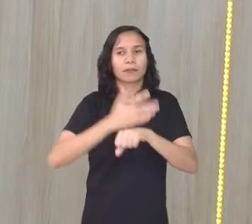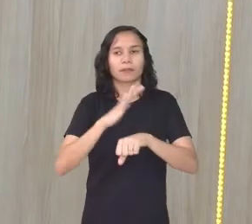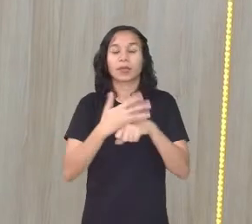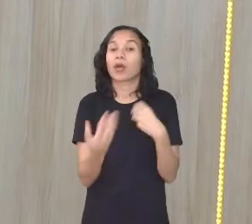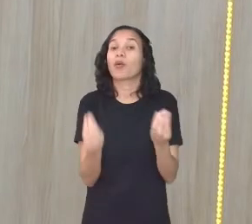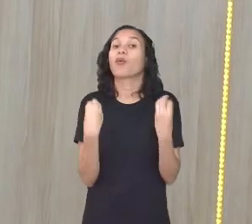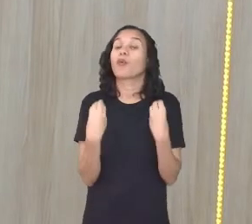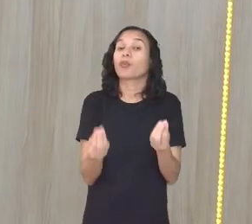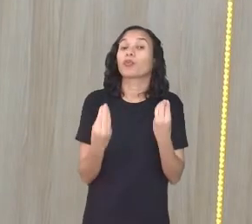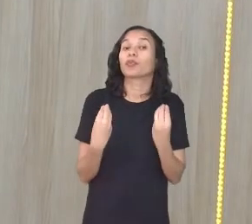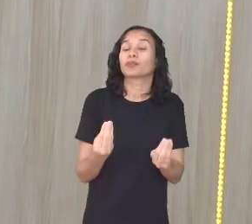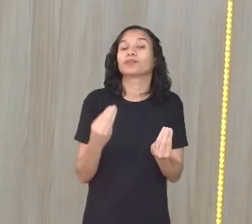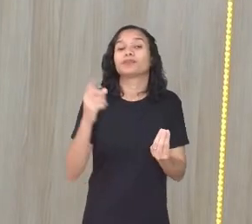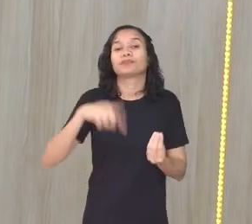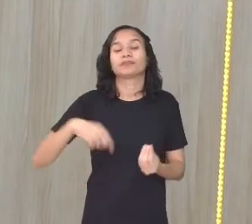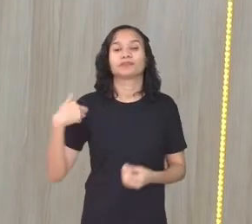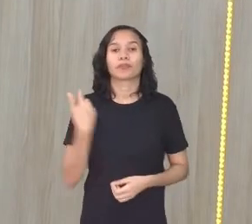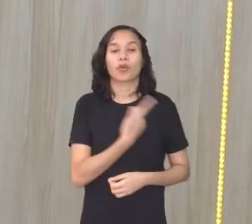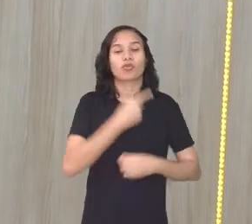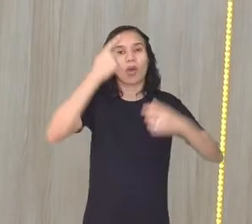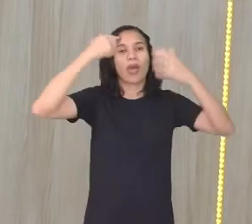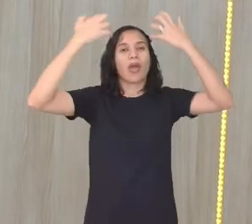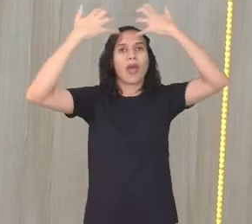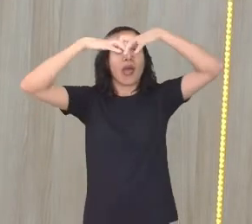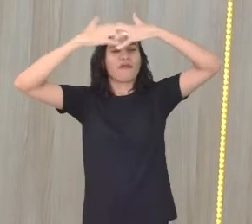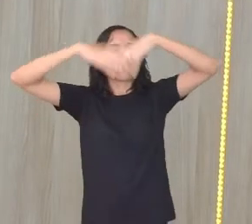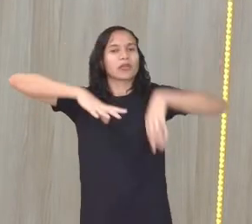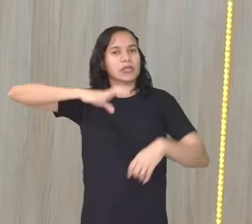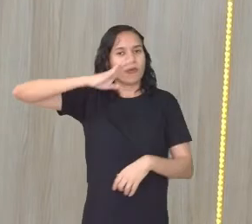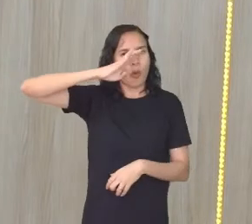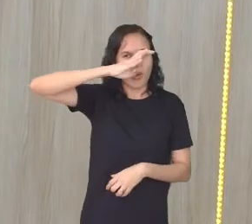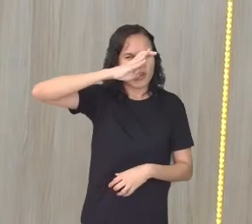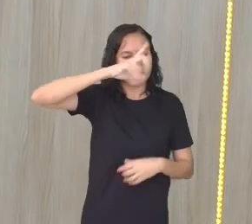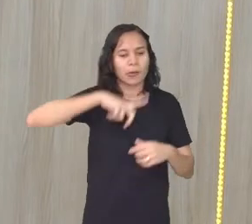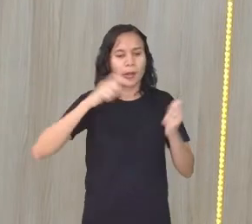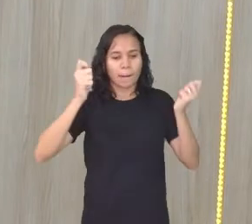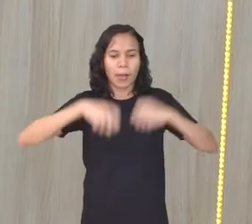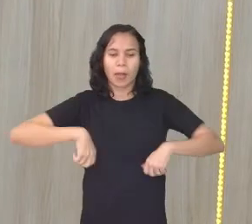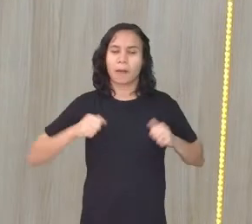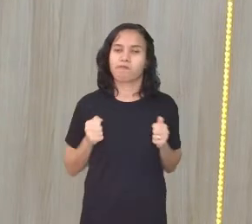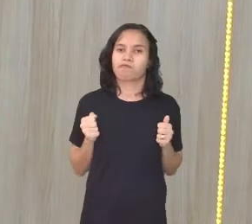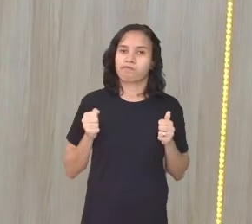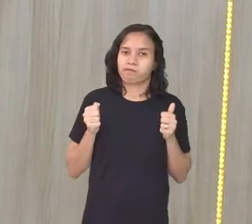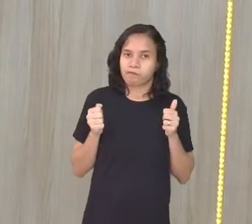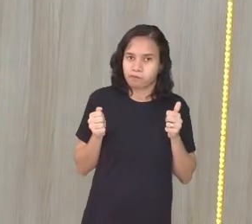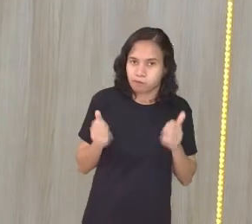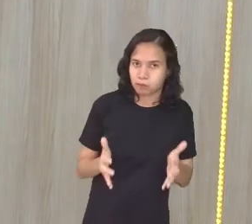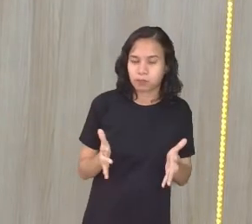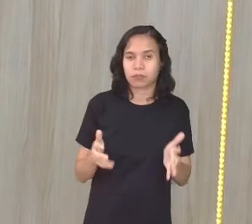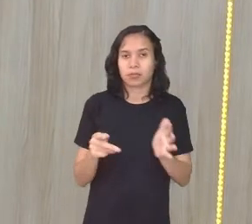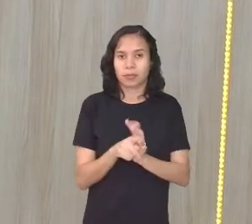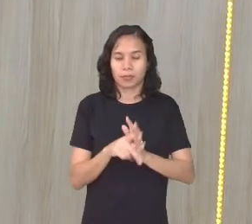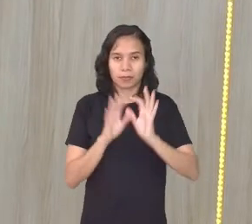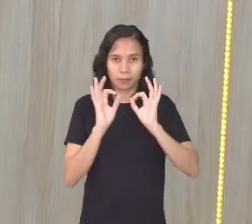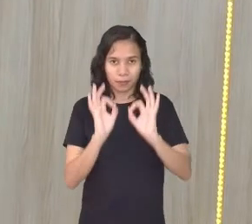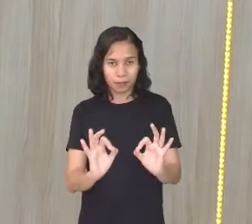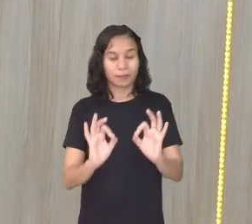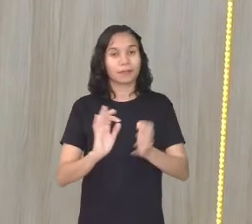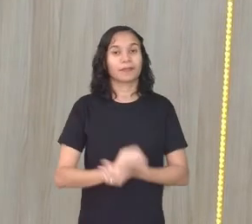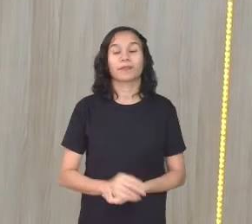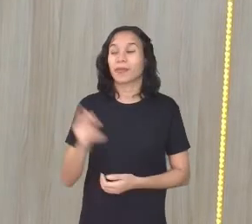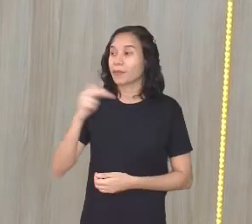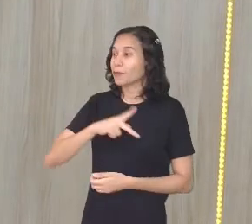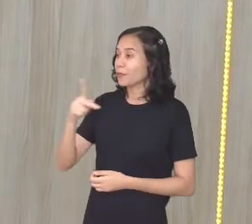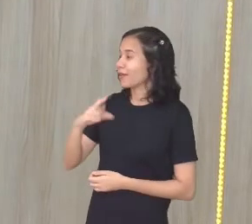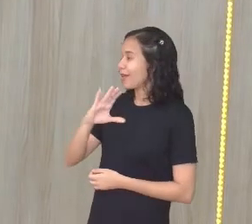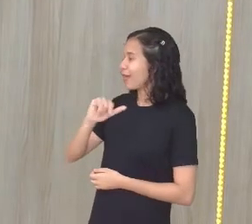nossa cidadania? Sendo aí um ser reflexivo, crítico, capaz de agir sobre o mundo, tá certo?